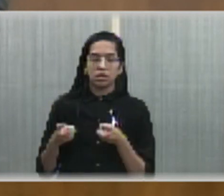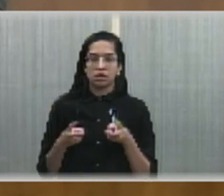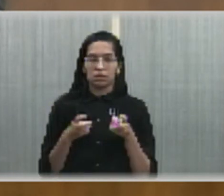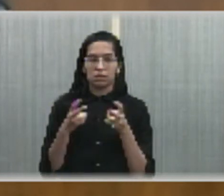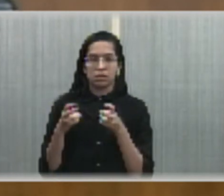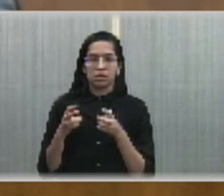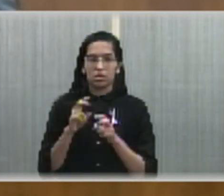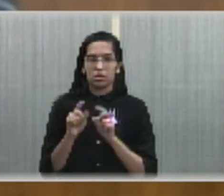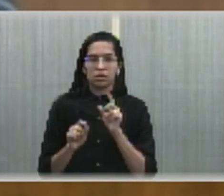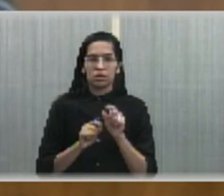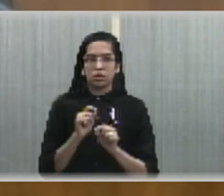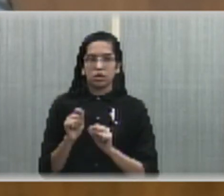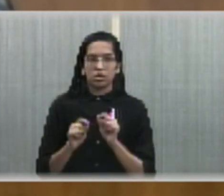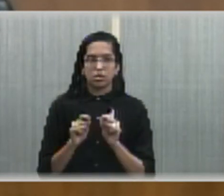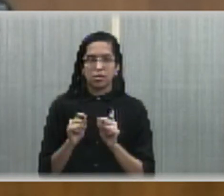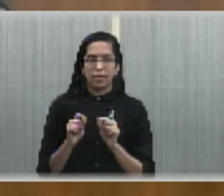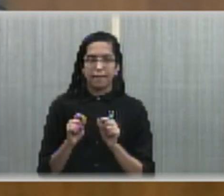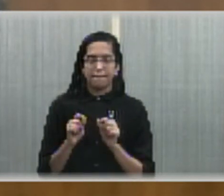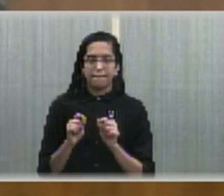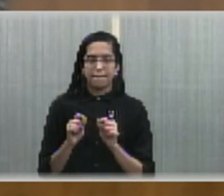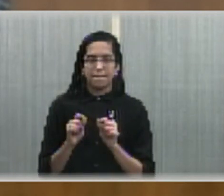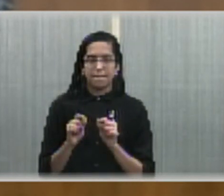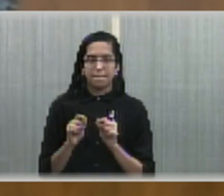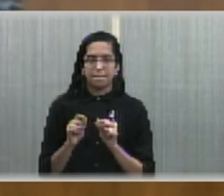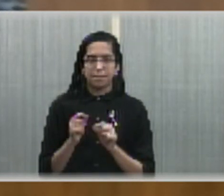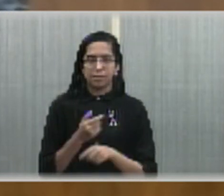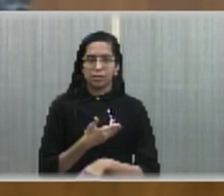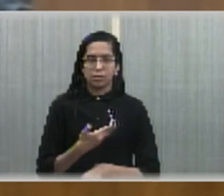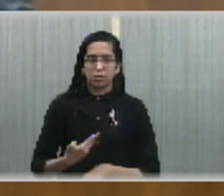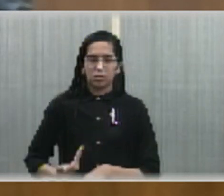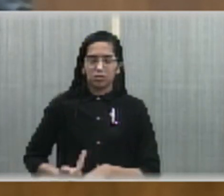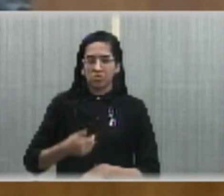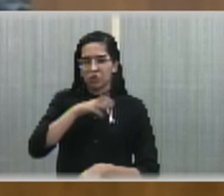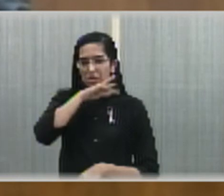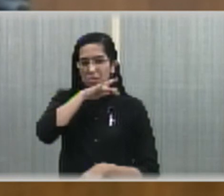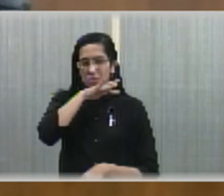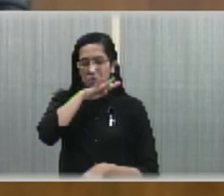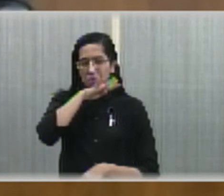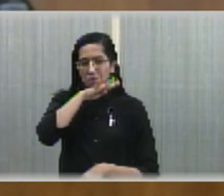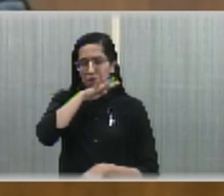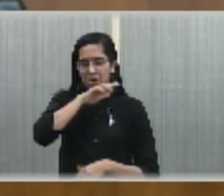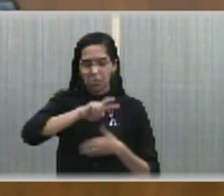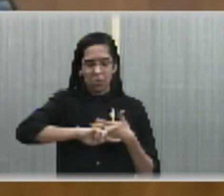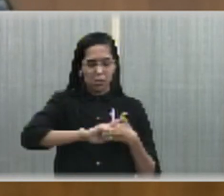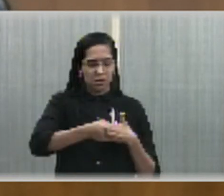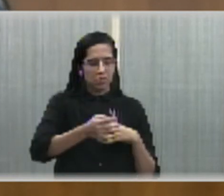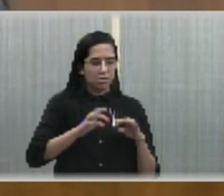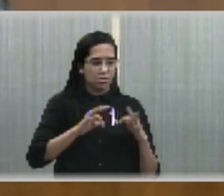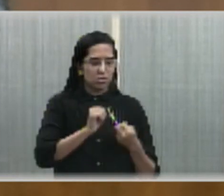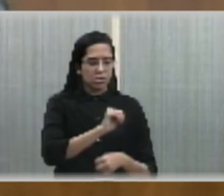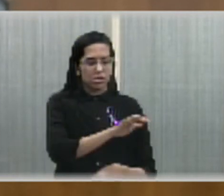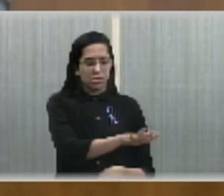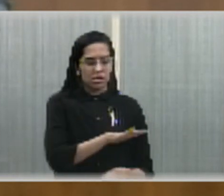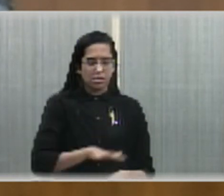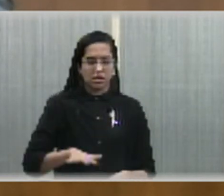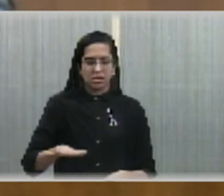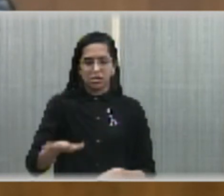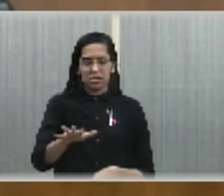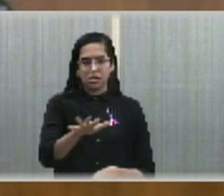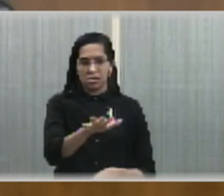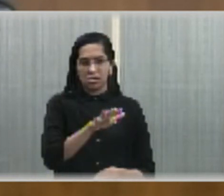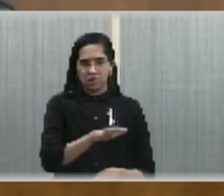uma generalização do desgoverno, atingindo todas as áreas. Todas as áreas